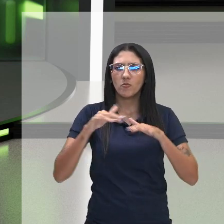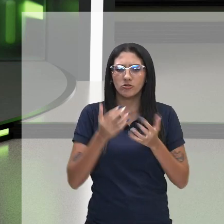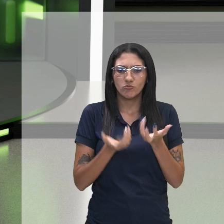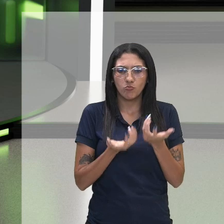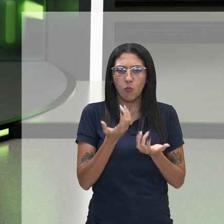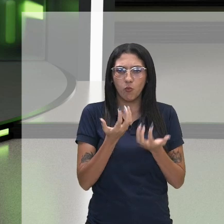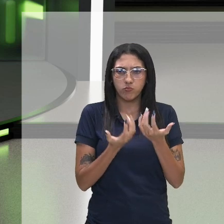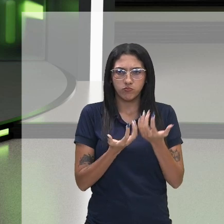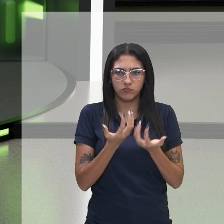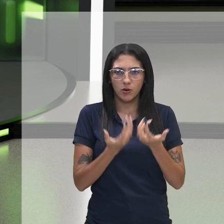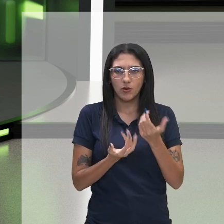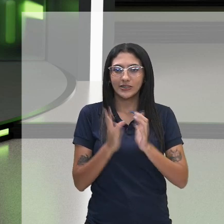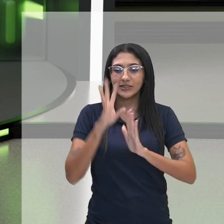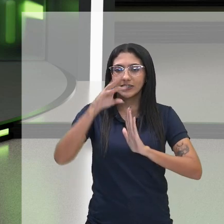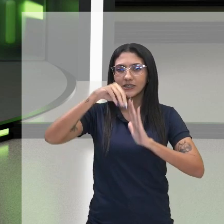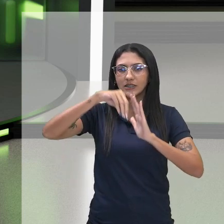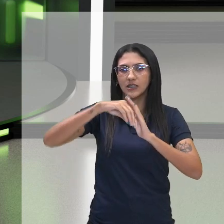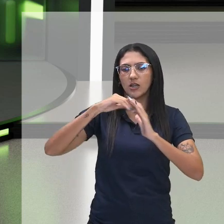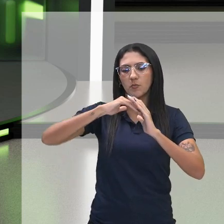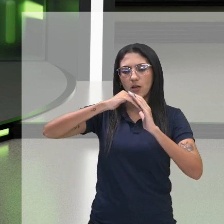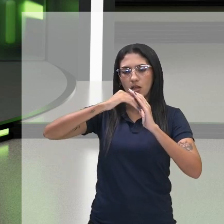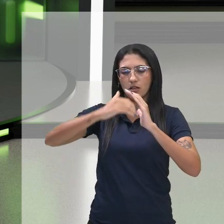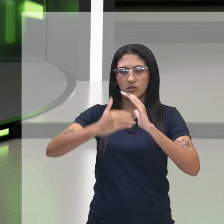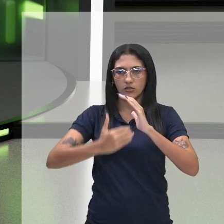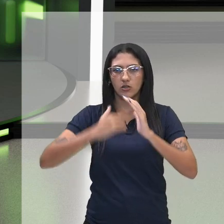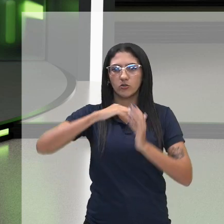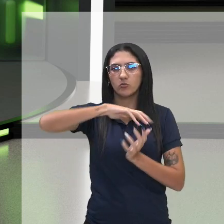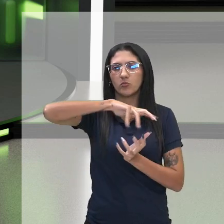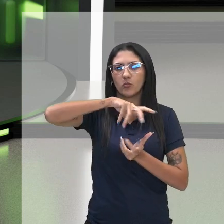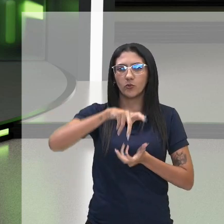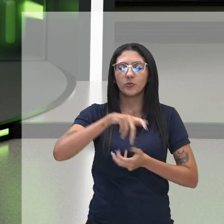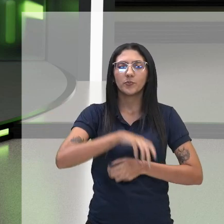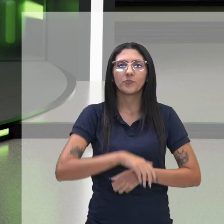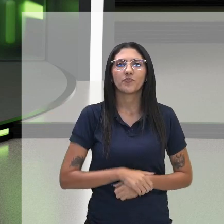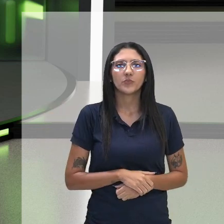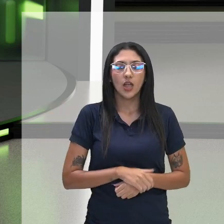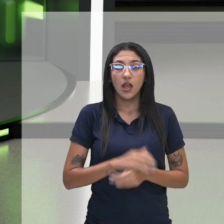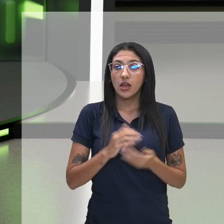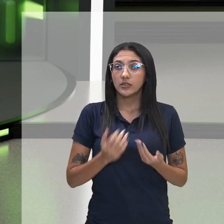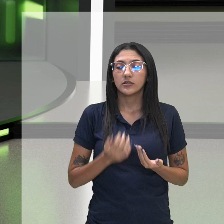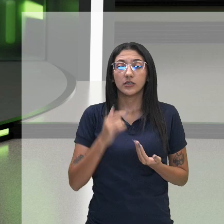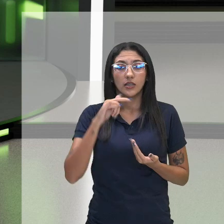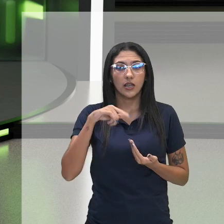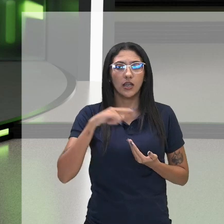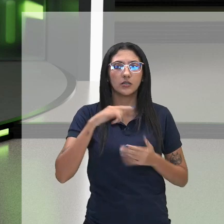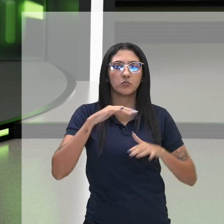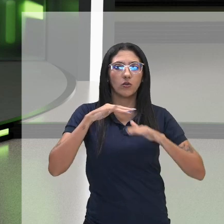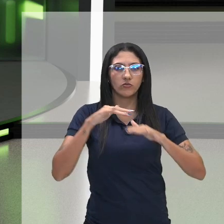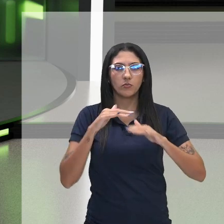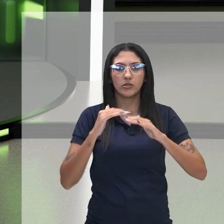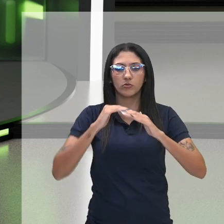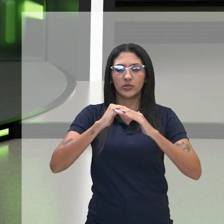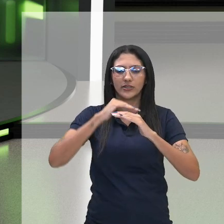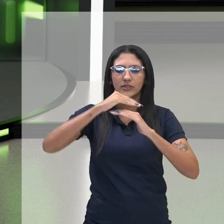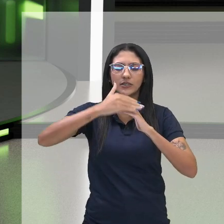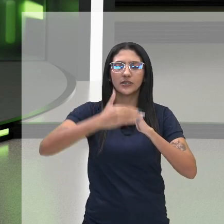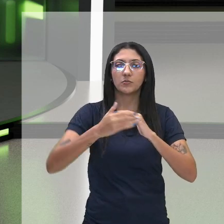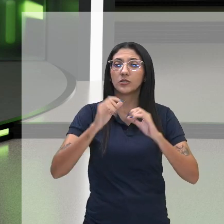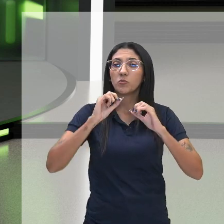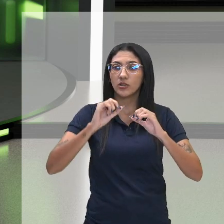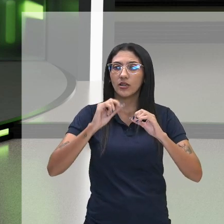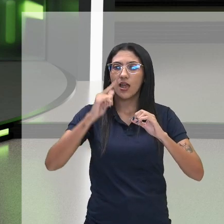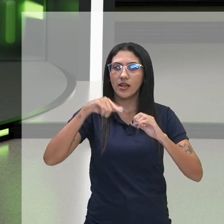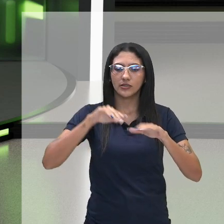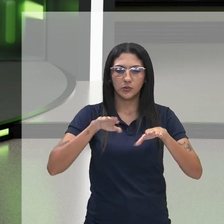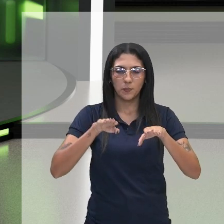realizados ali nessa parte da Terra. Então, devido a esses movimentos, logo acima tem o quê? Placas